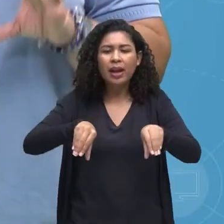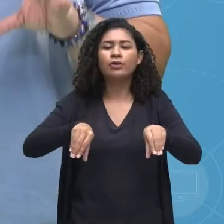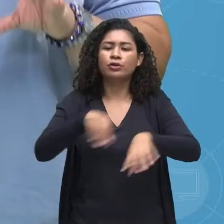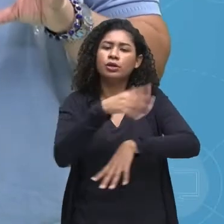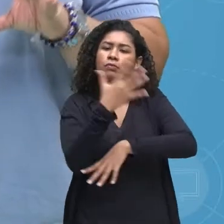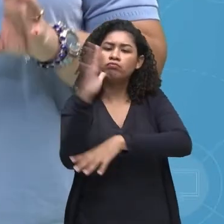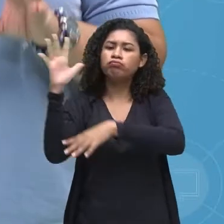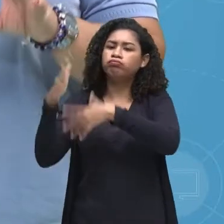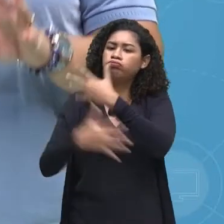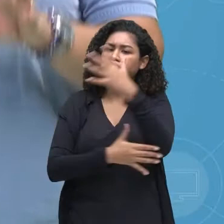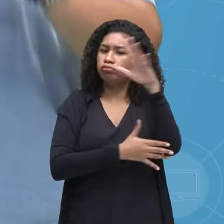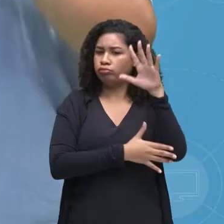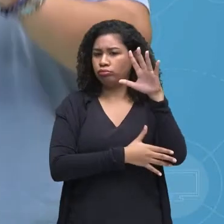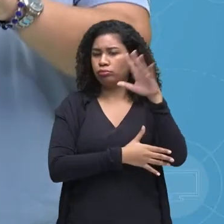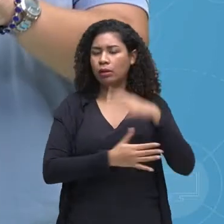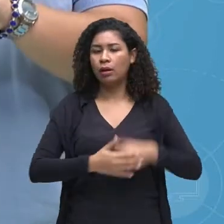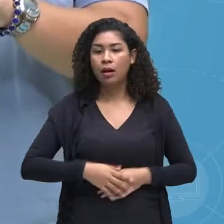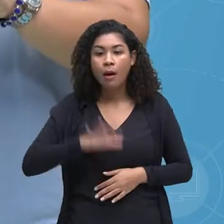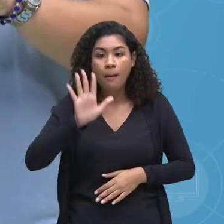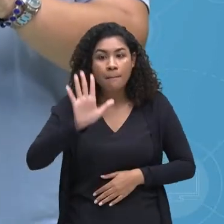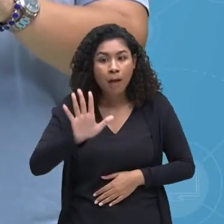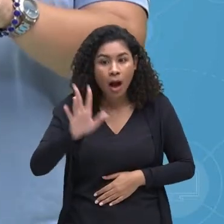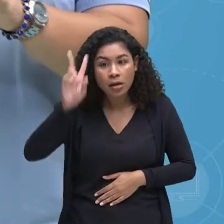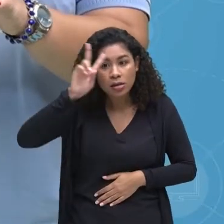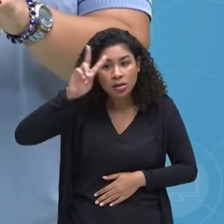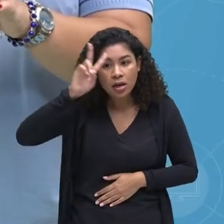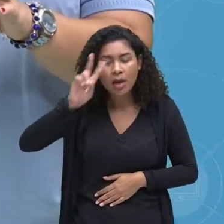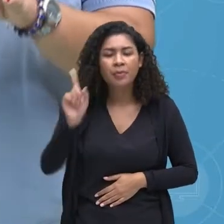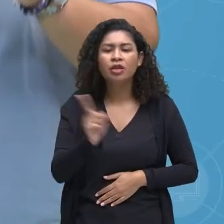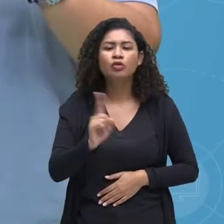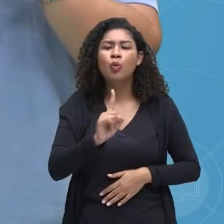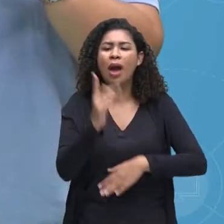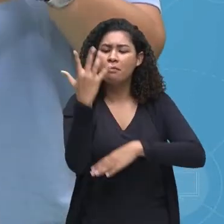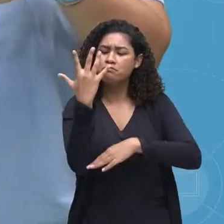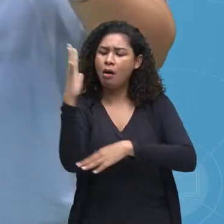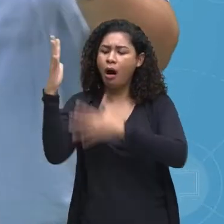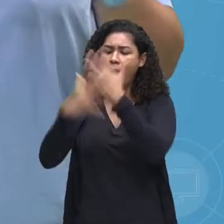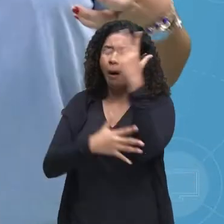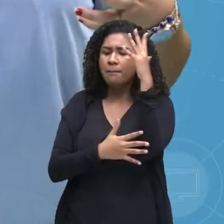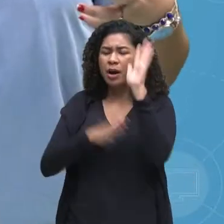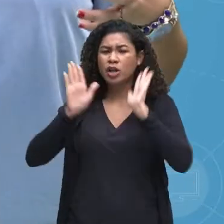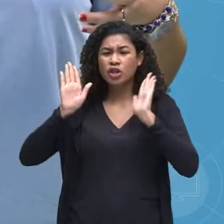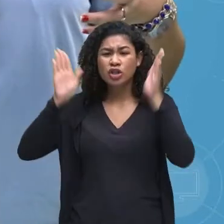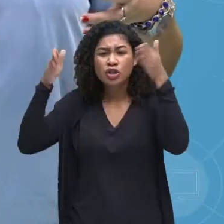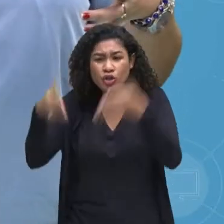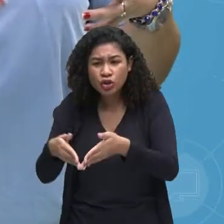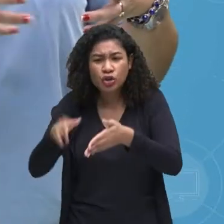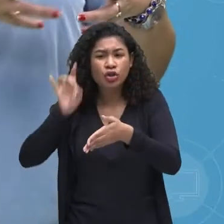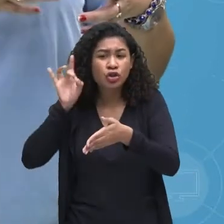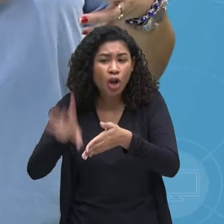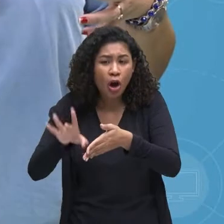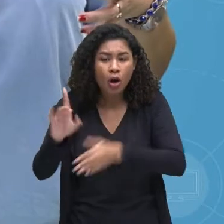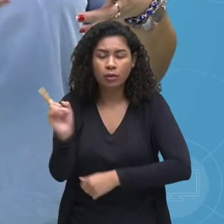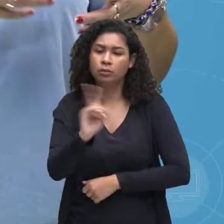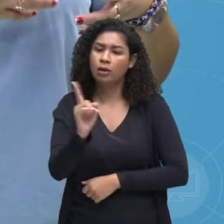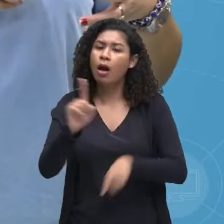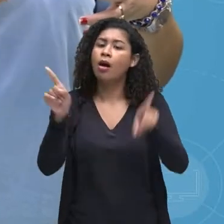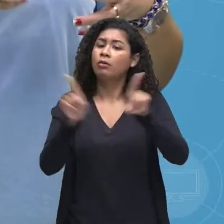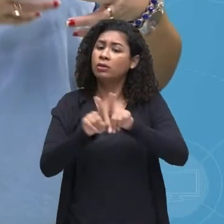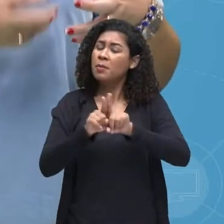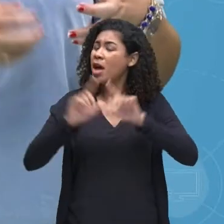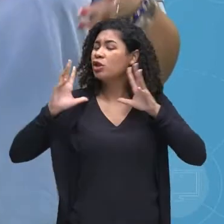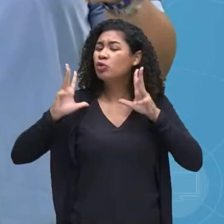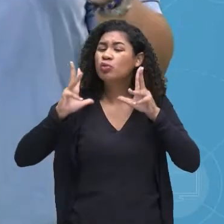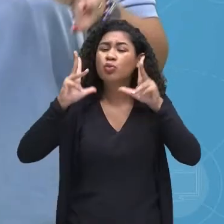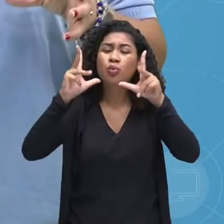não está falando somente do impacto de destruir a mata, mas do impacto social, ou seja, envolvendo